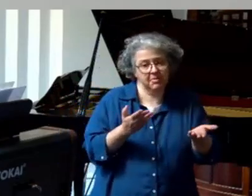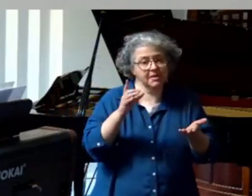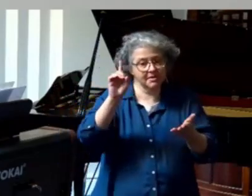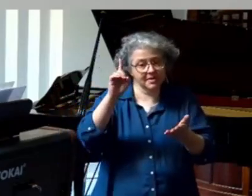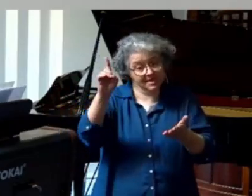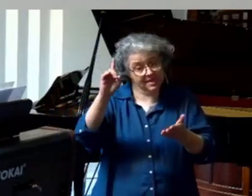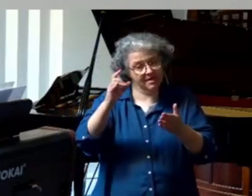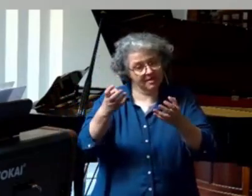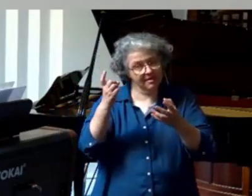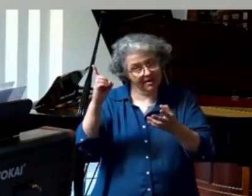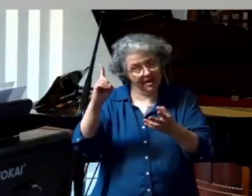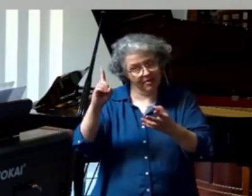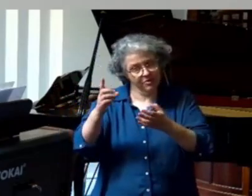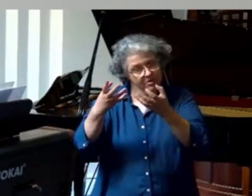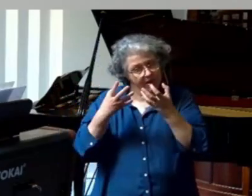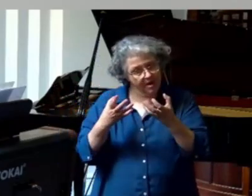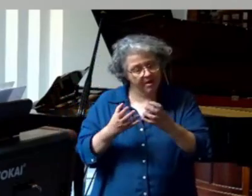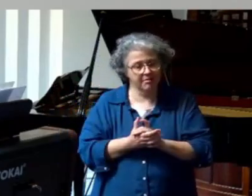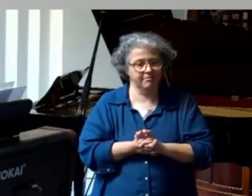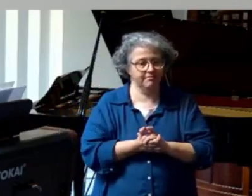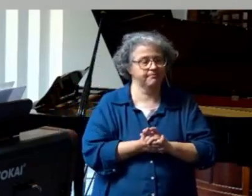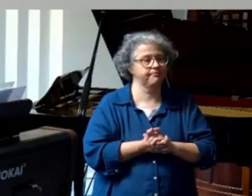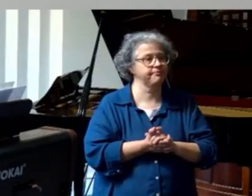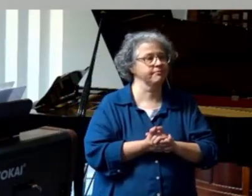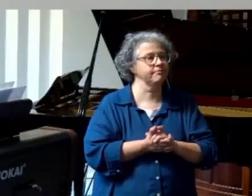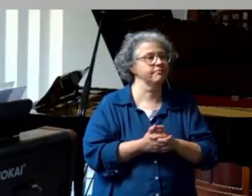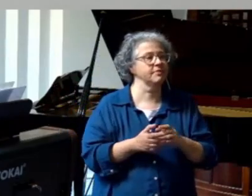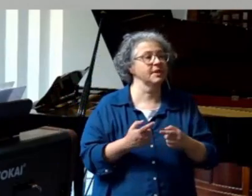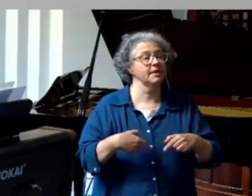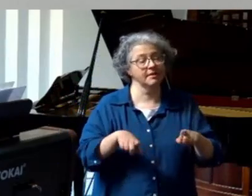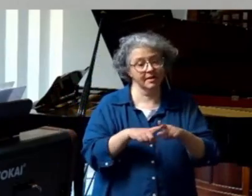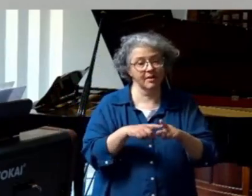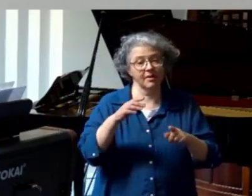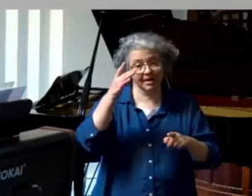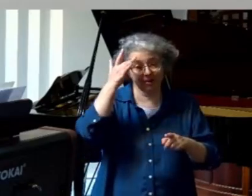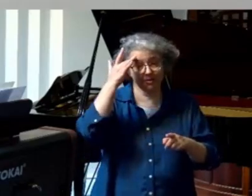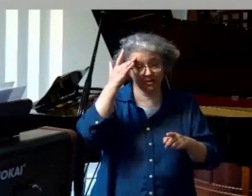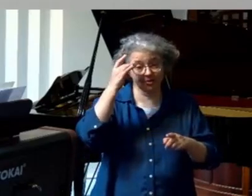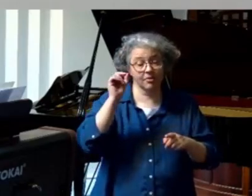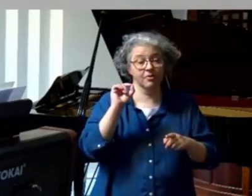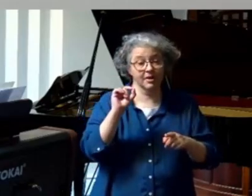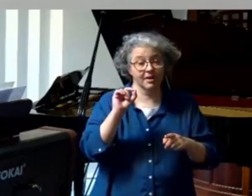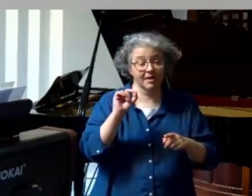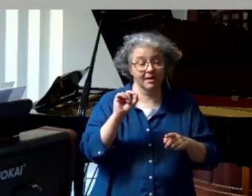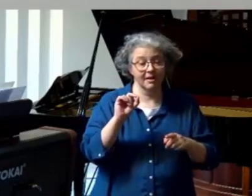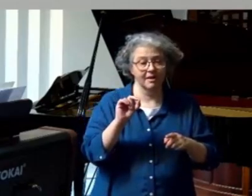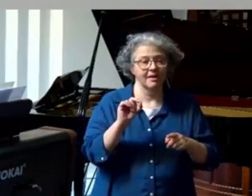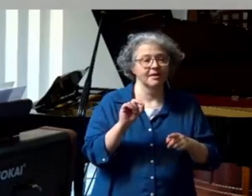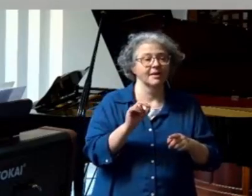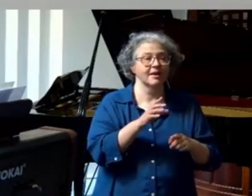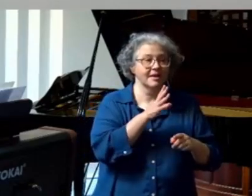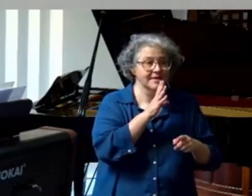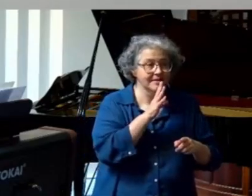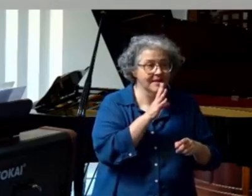orgulho semelhante a esse é mau. Portanto, aquele que sabe que deve fazer